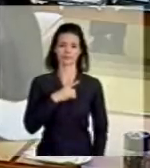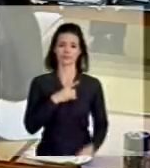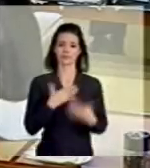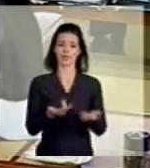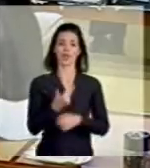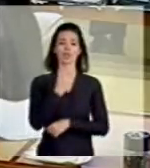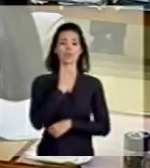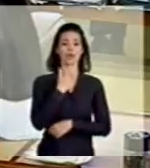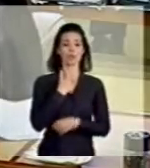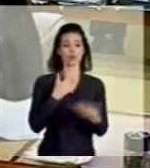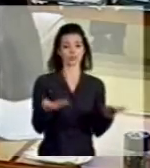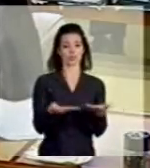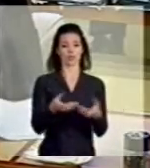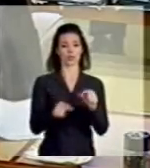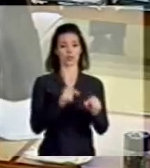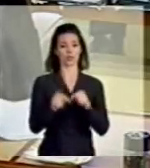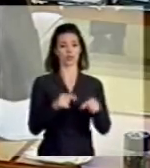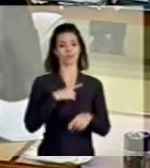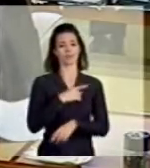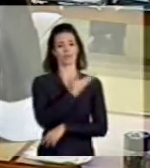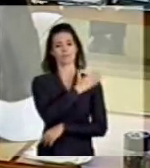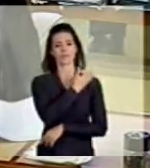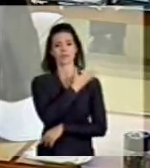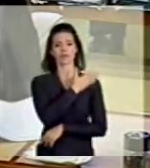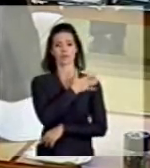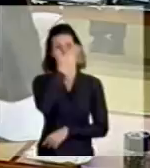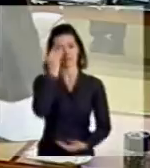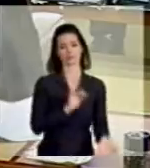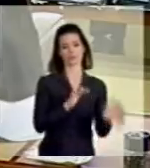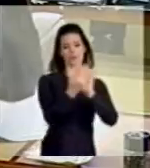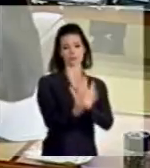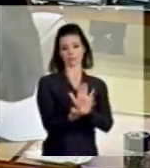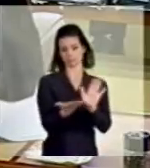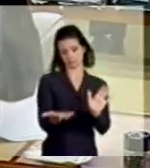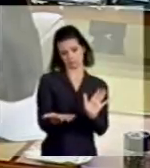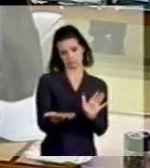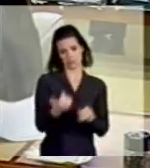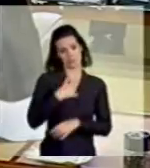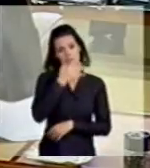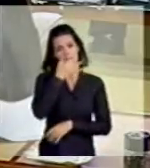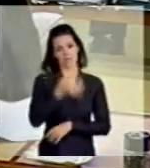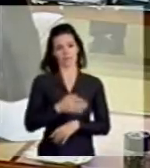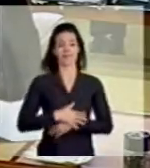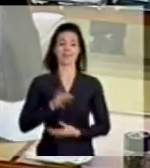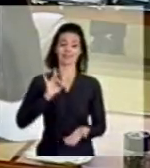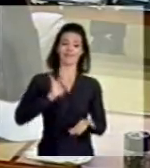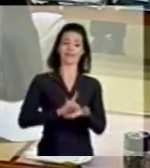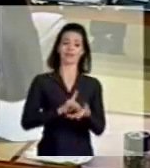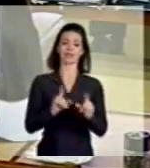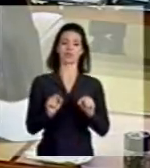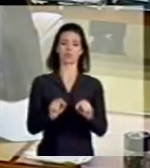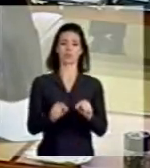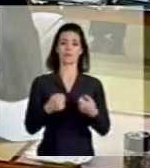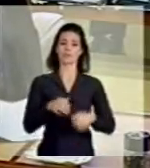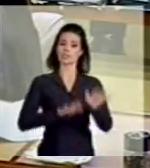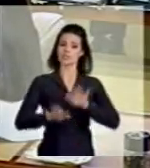se pode atribuir-lhe um tratamento discriminatório em relação aos transgêneros, a meu ver. Na realidade, trata-se de